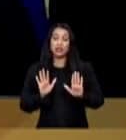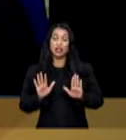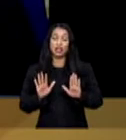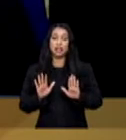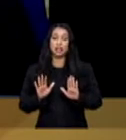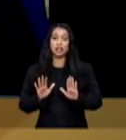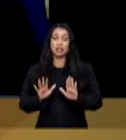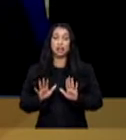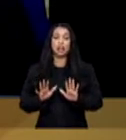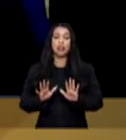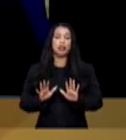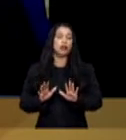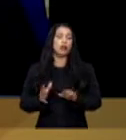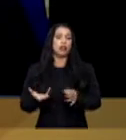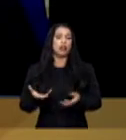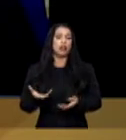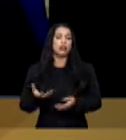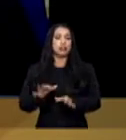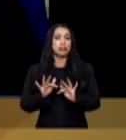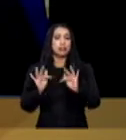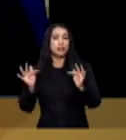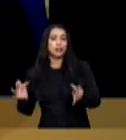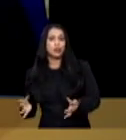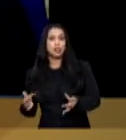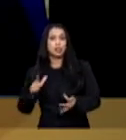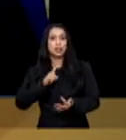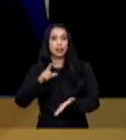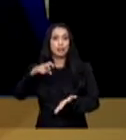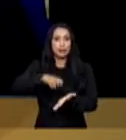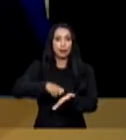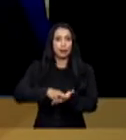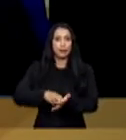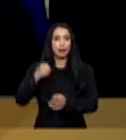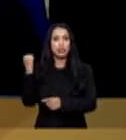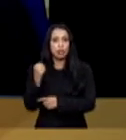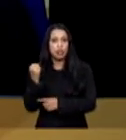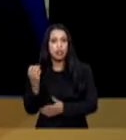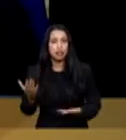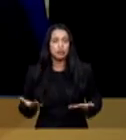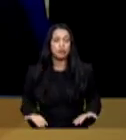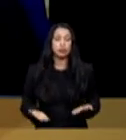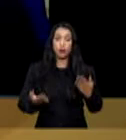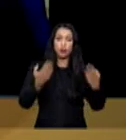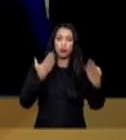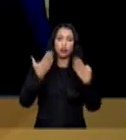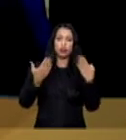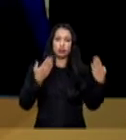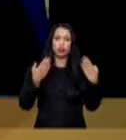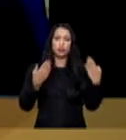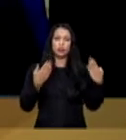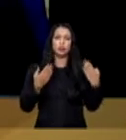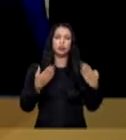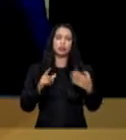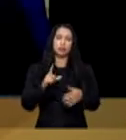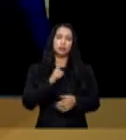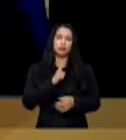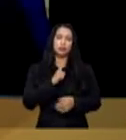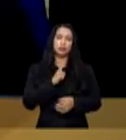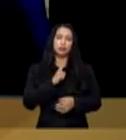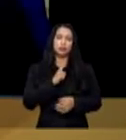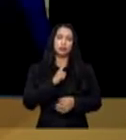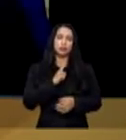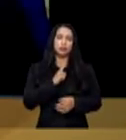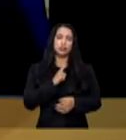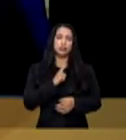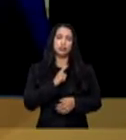delitos menos expressivos. Nesse contexto, a comparação é crucial para aferir a justa medida